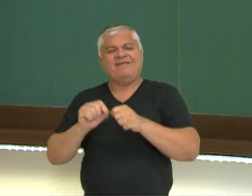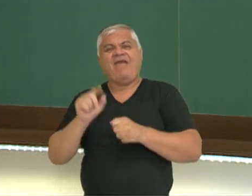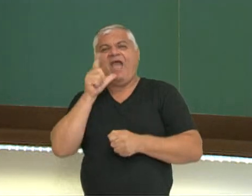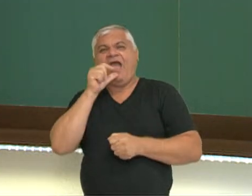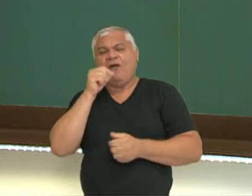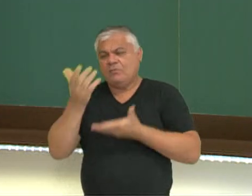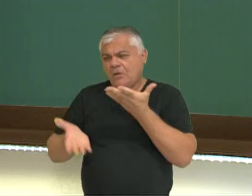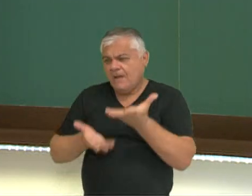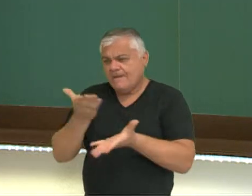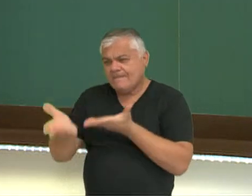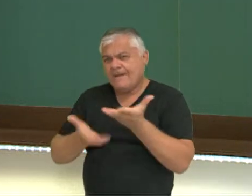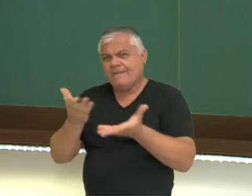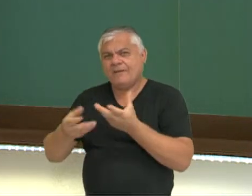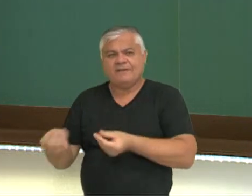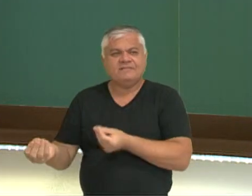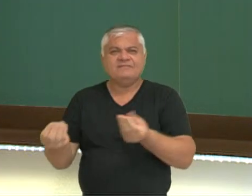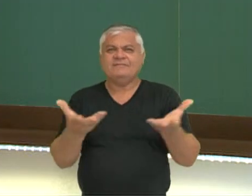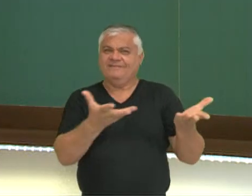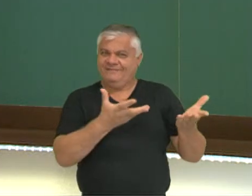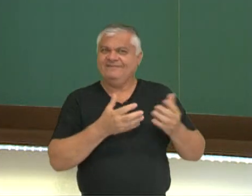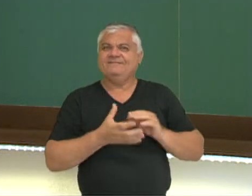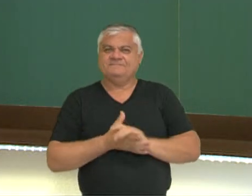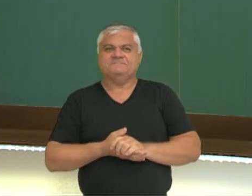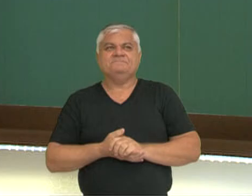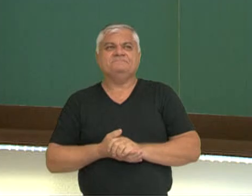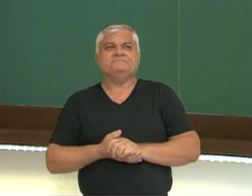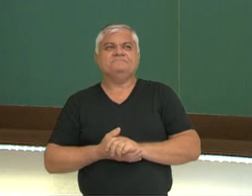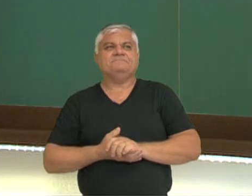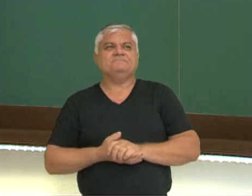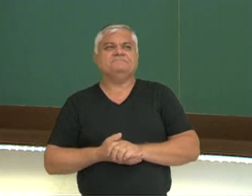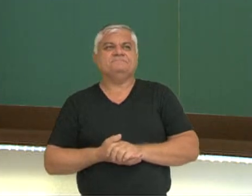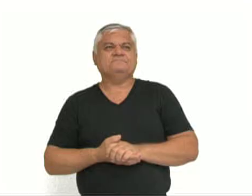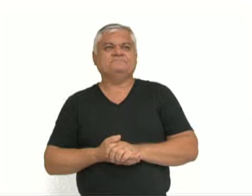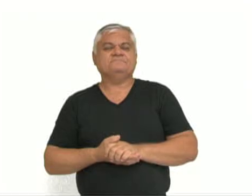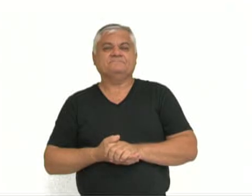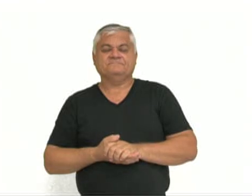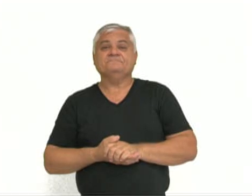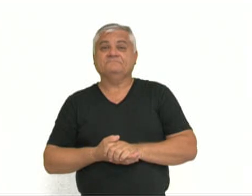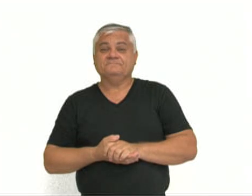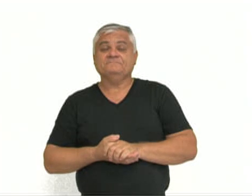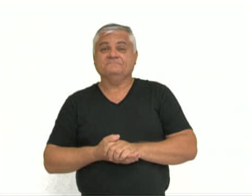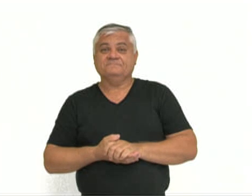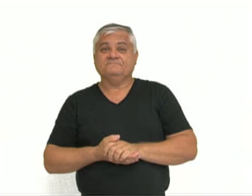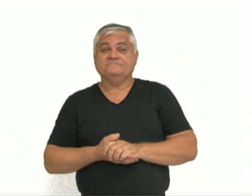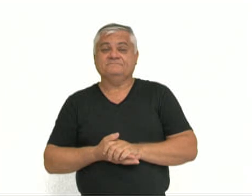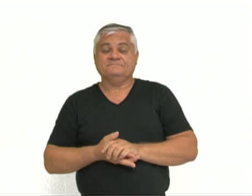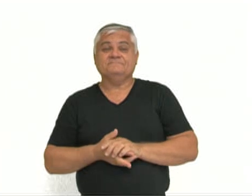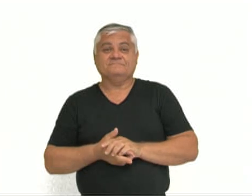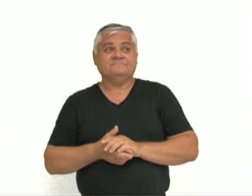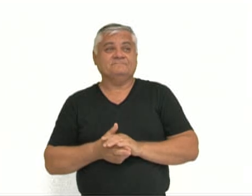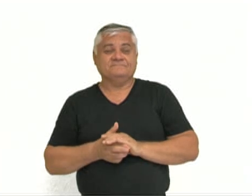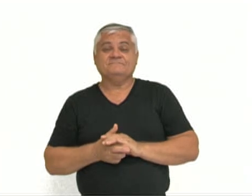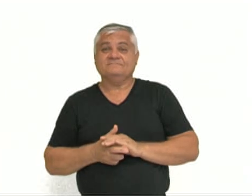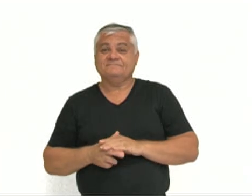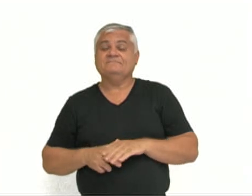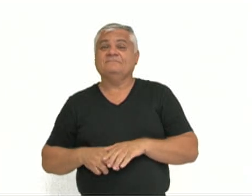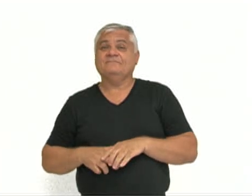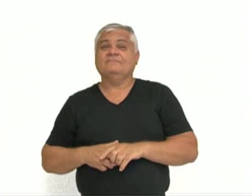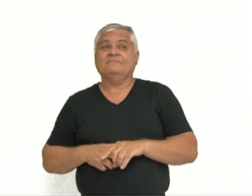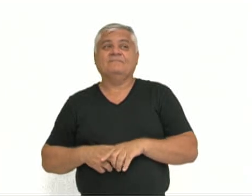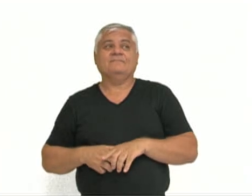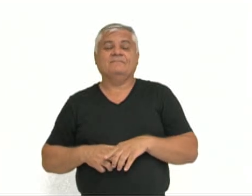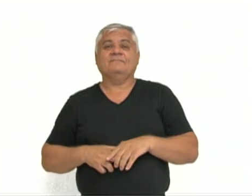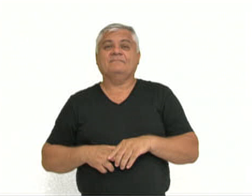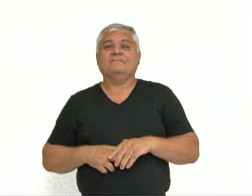melhor qualidade possível. Parabéns a todos vocês. Olha aqui, ó, estação de tratamento de esgoto